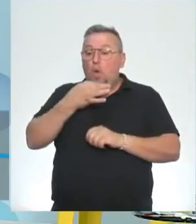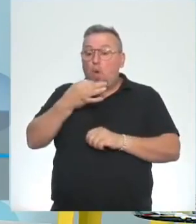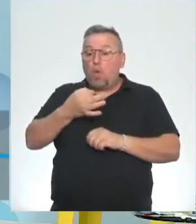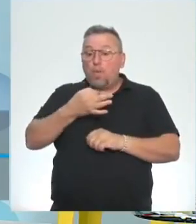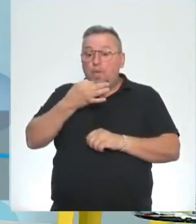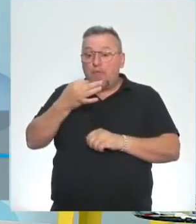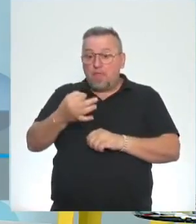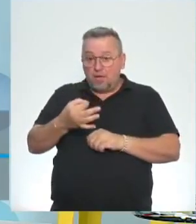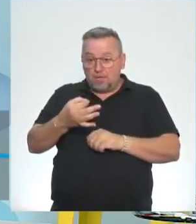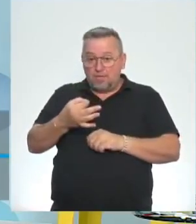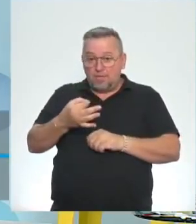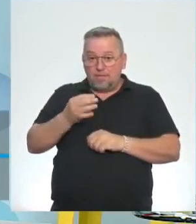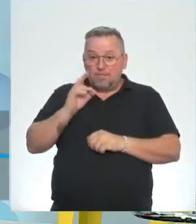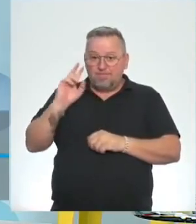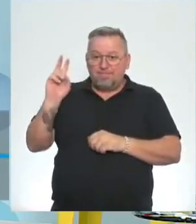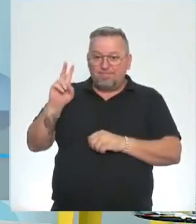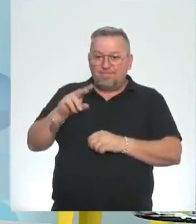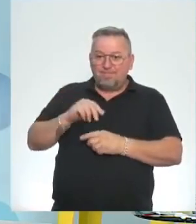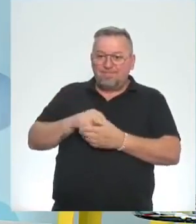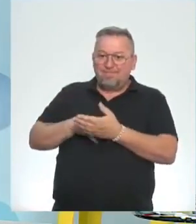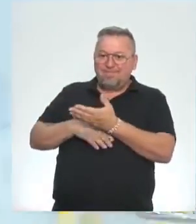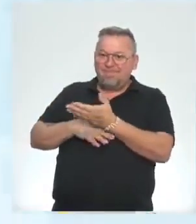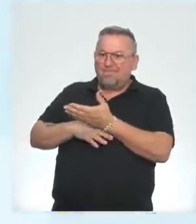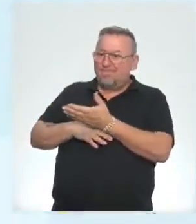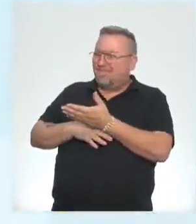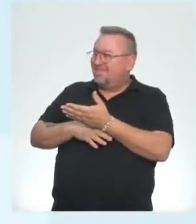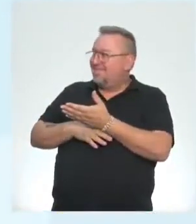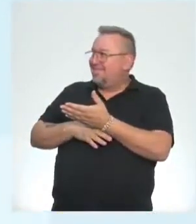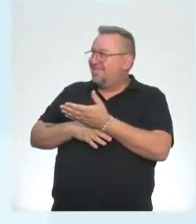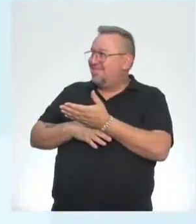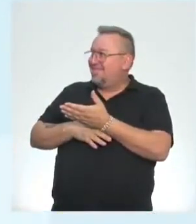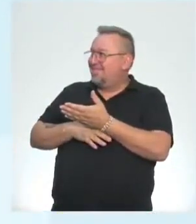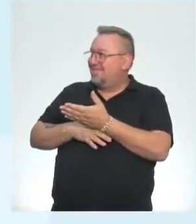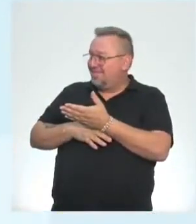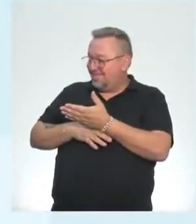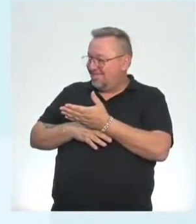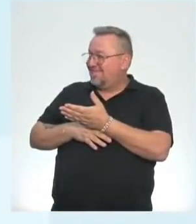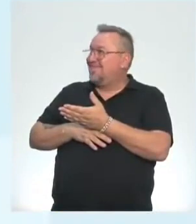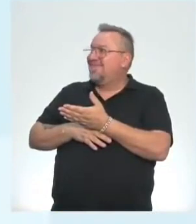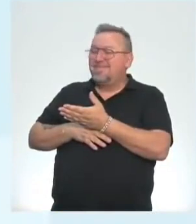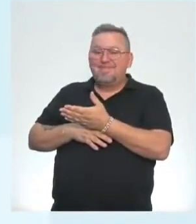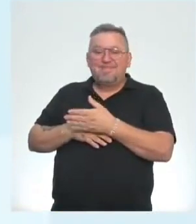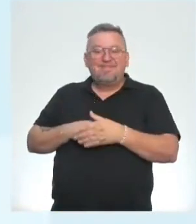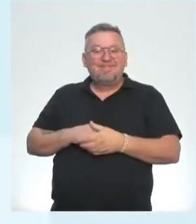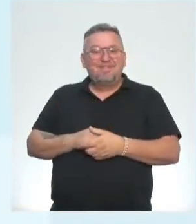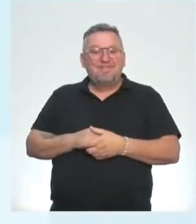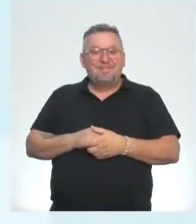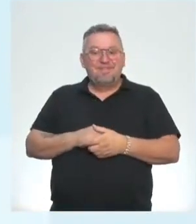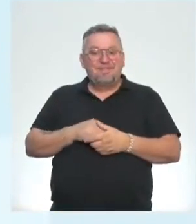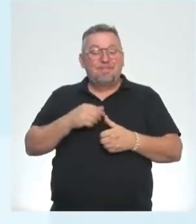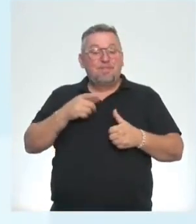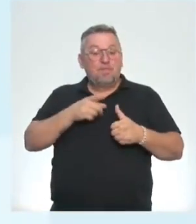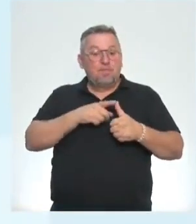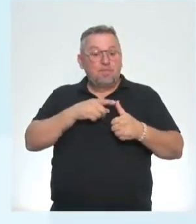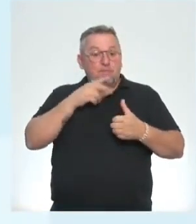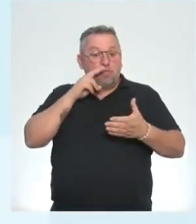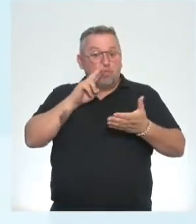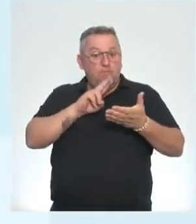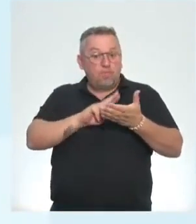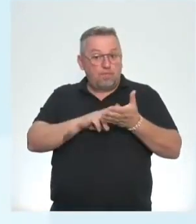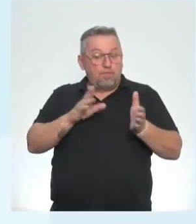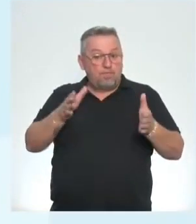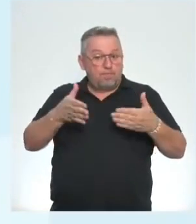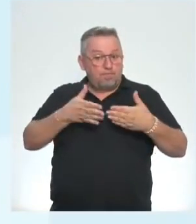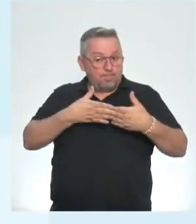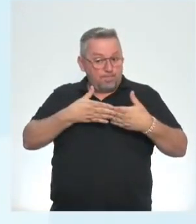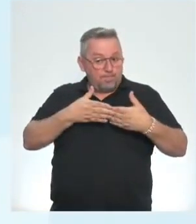da aluna Aline. Então, aí na tela para vocês a resposta, ou as respostas, né? Que são duas questões. Então, na primeira carta, ele fala sobre o chat ser